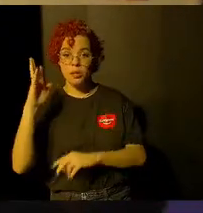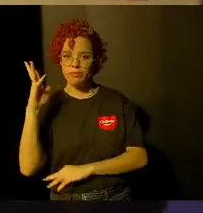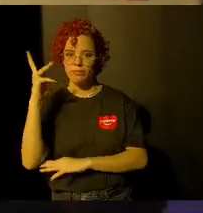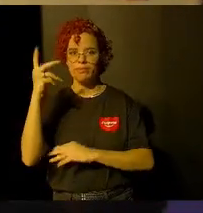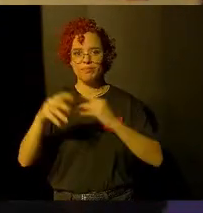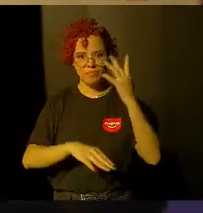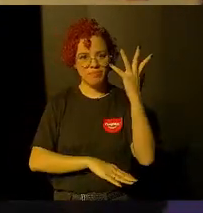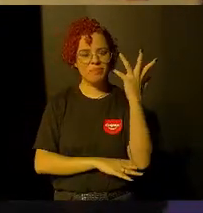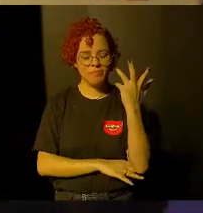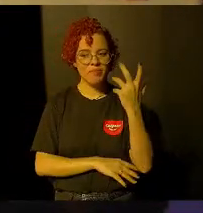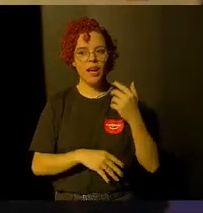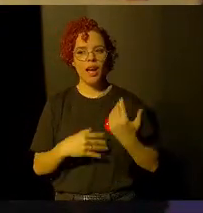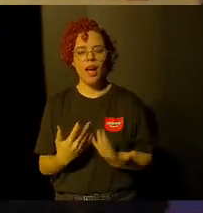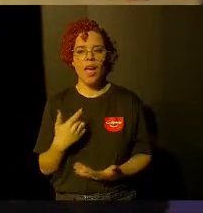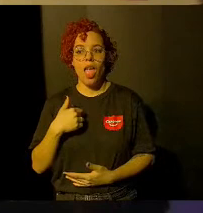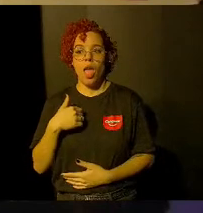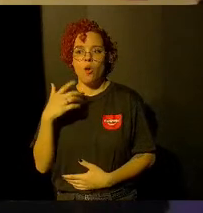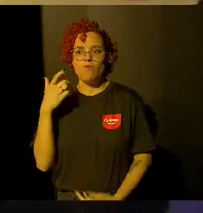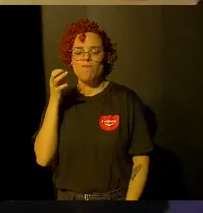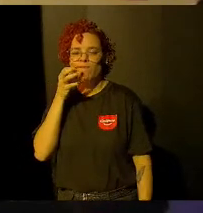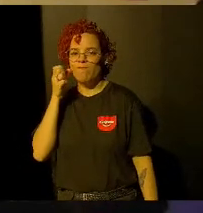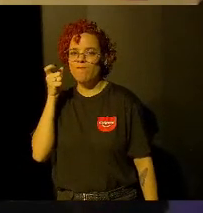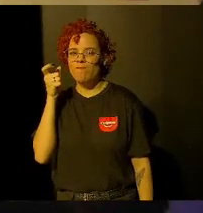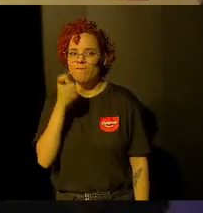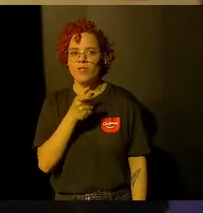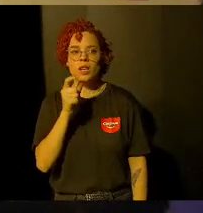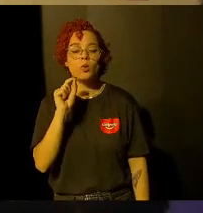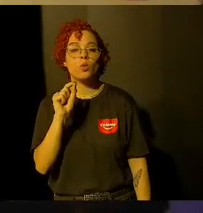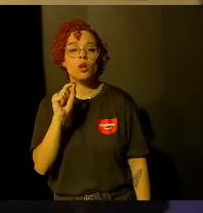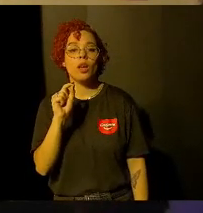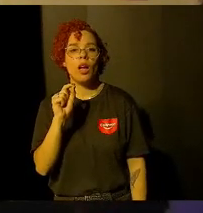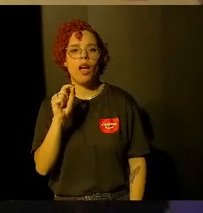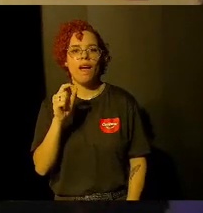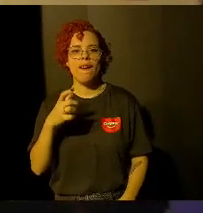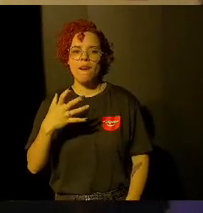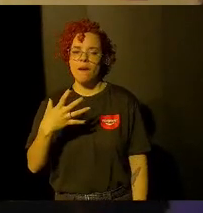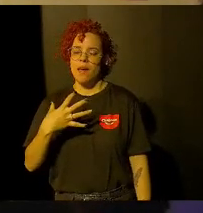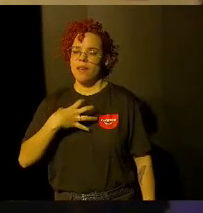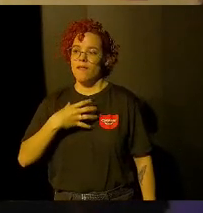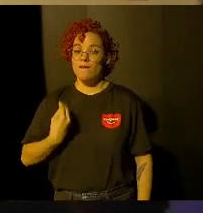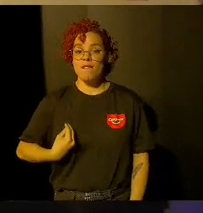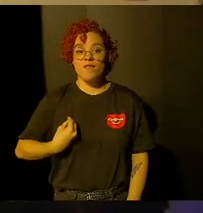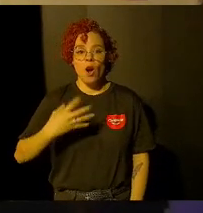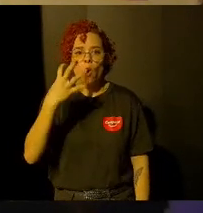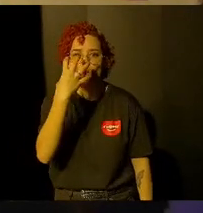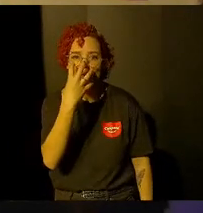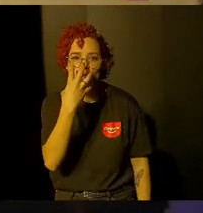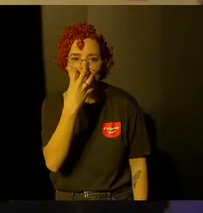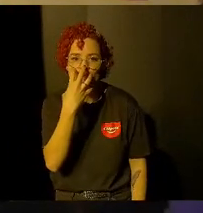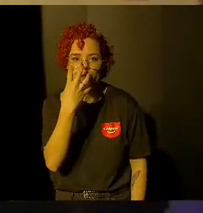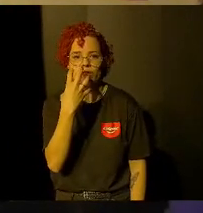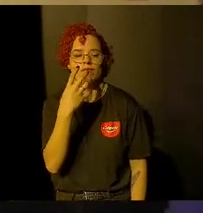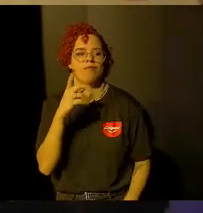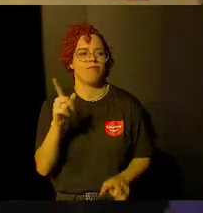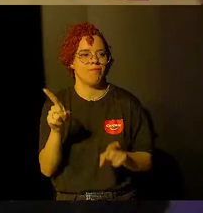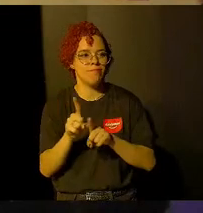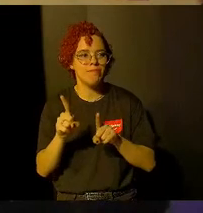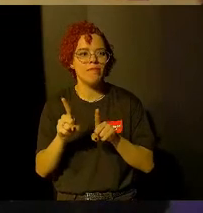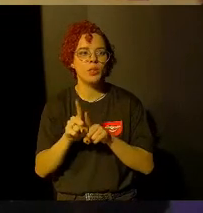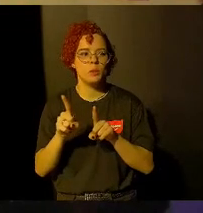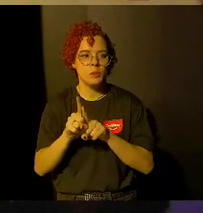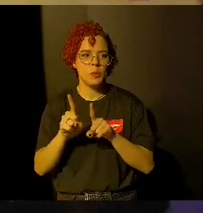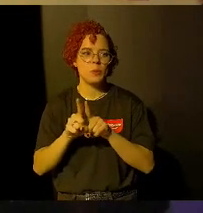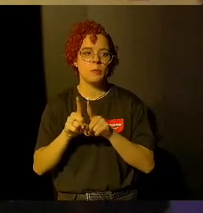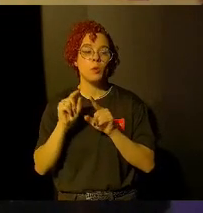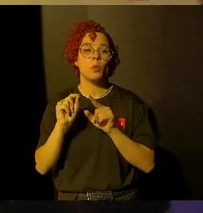tenho a impressão de que assim conviver com bichos e Plantar é o tipo de coisa que faz com que a gente entre